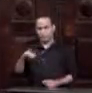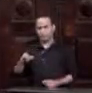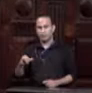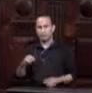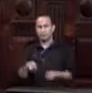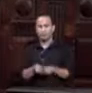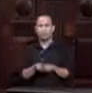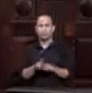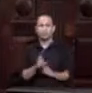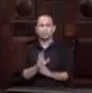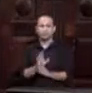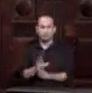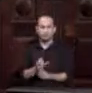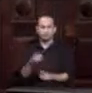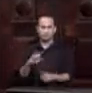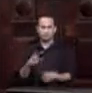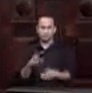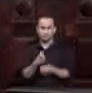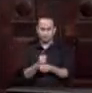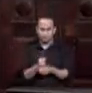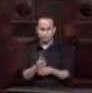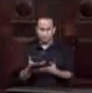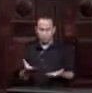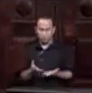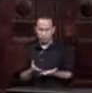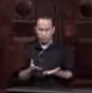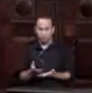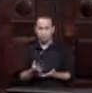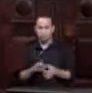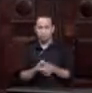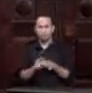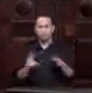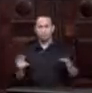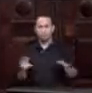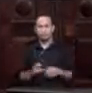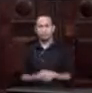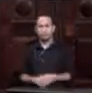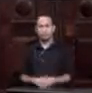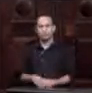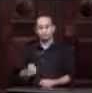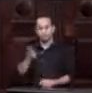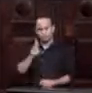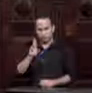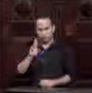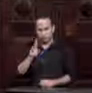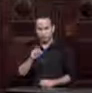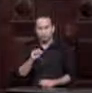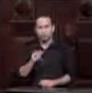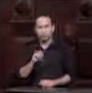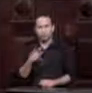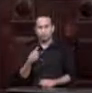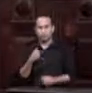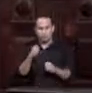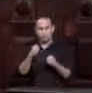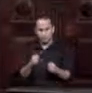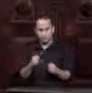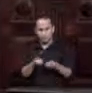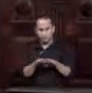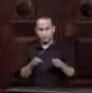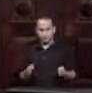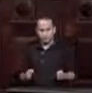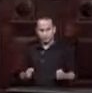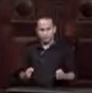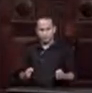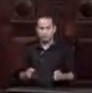instrução que ele deu à Comissão de Orçamento, que realizou hoje audiência pública com as autoridades fazendárias do Estado, para que nós possamos colocar sobre a mesa